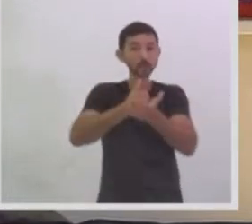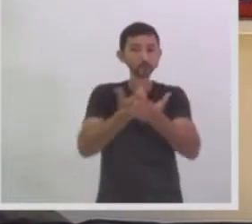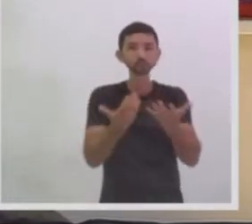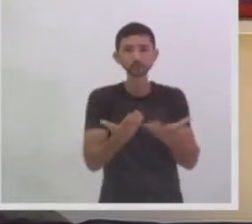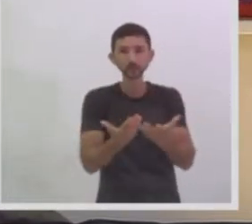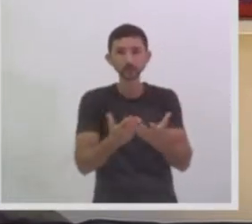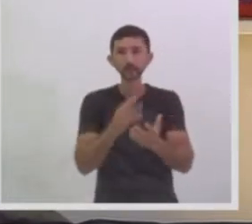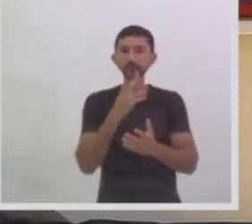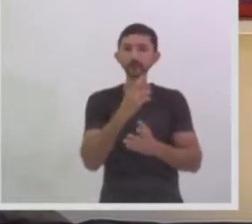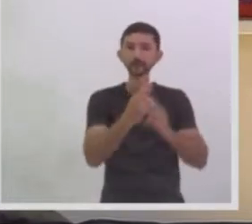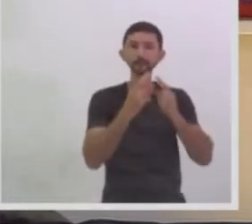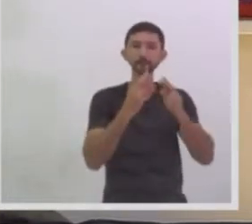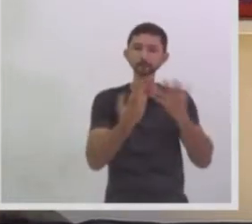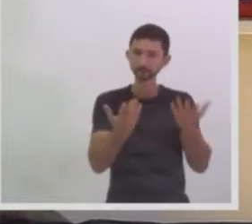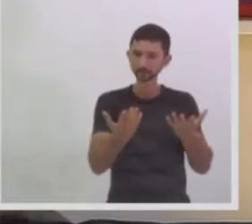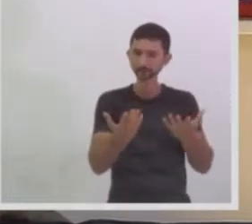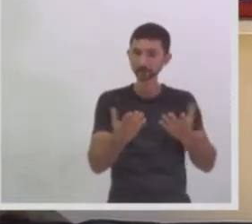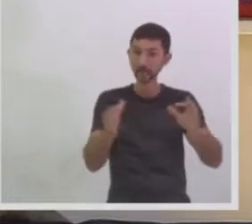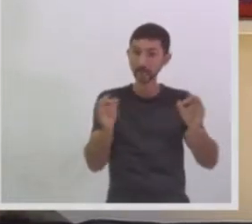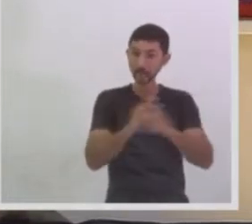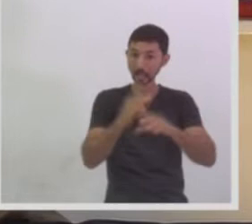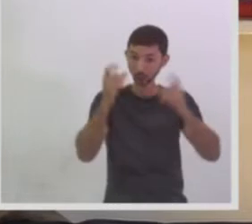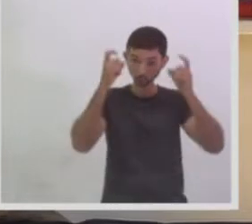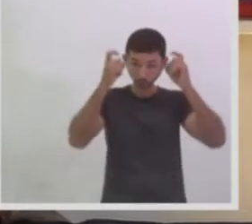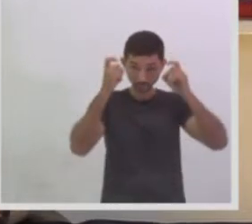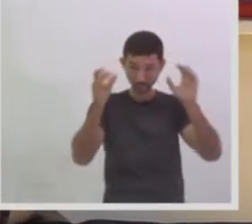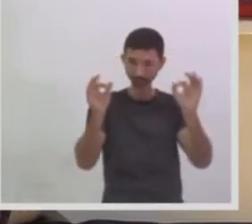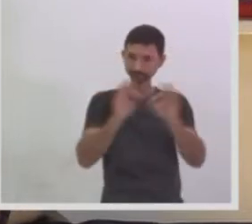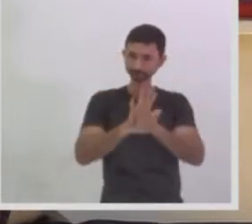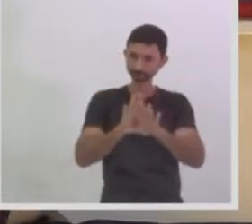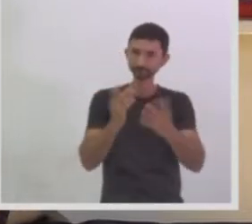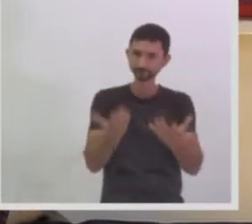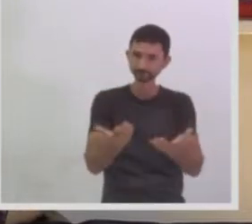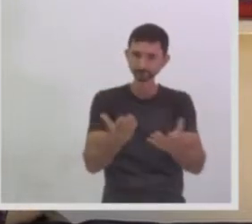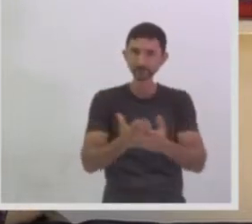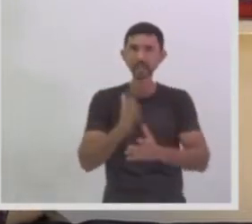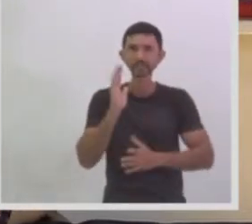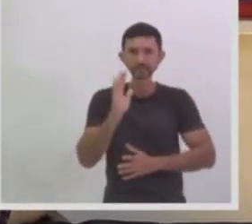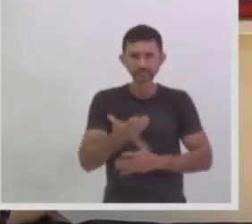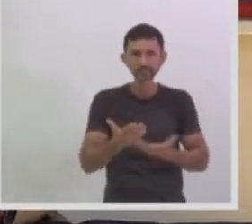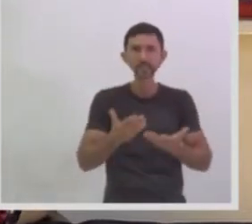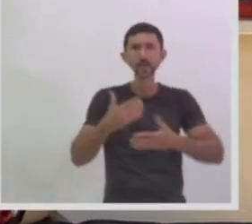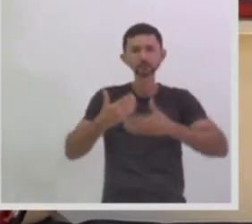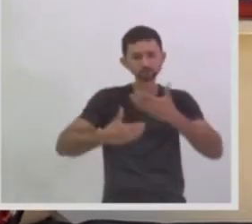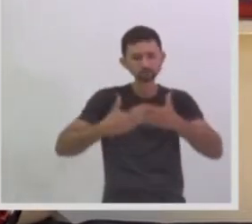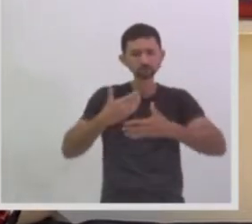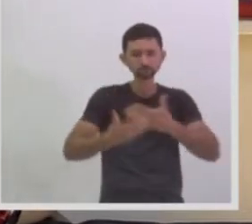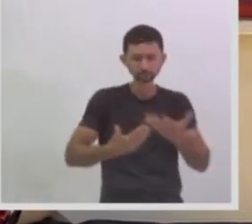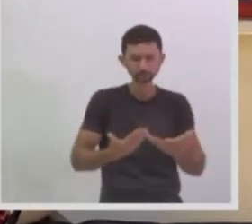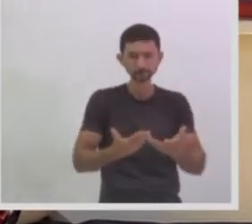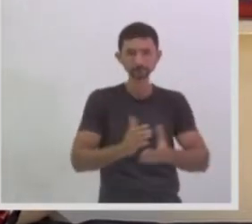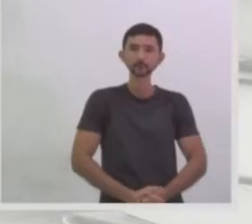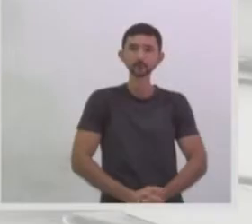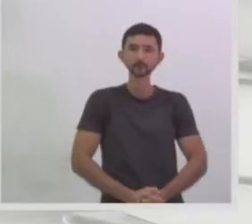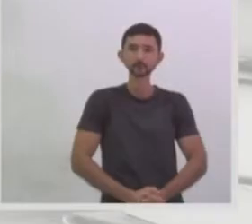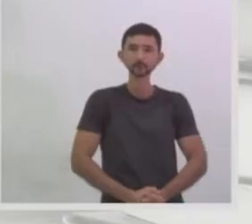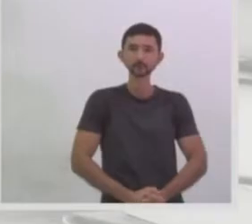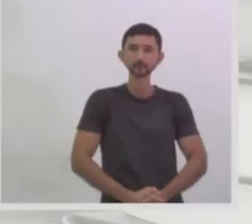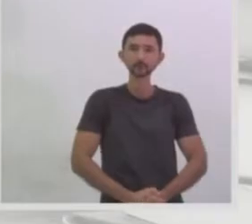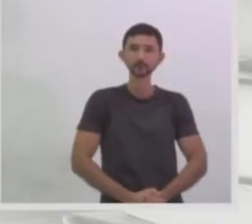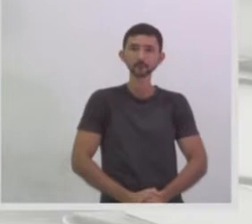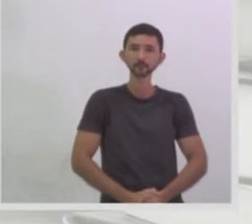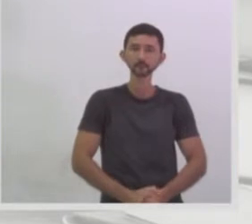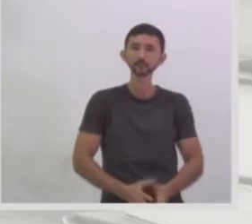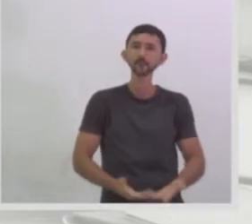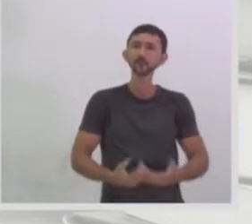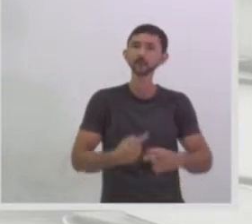para responder esses questionamentos que vocês já fizeram, estão fazendo e porventura vão fazer, ok? Por que